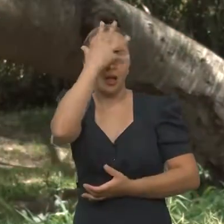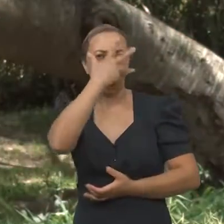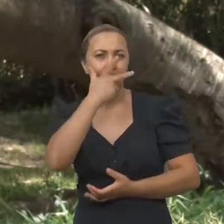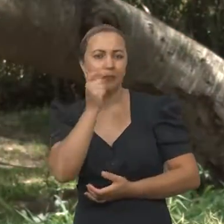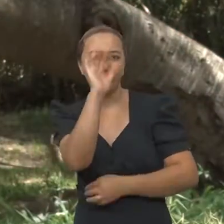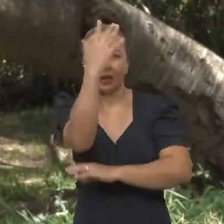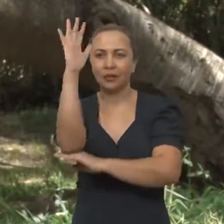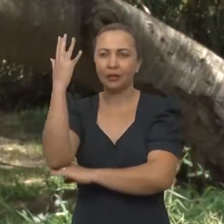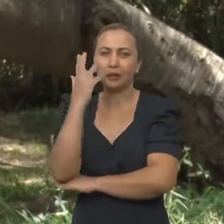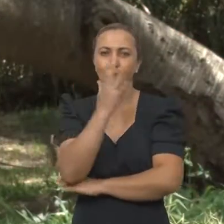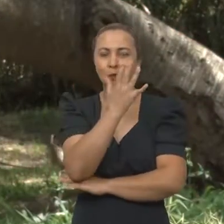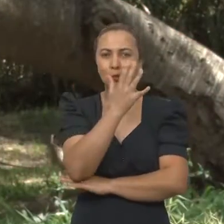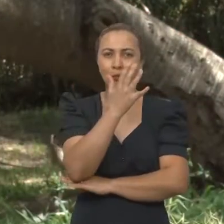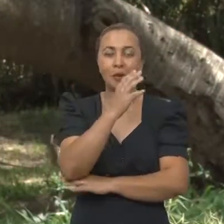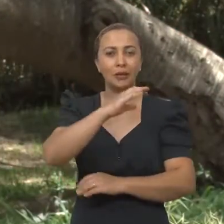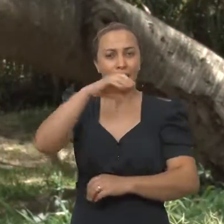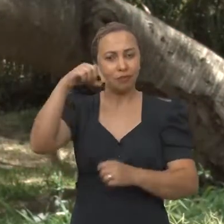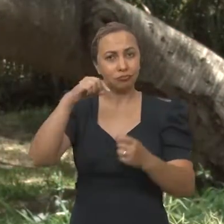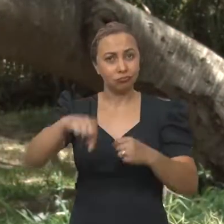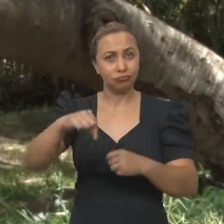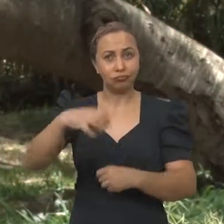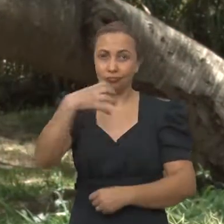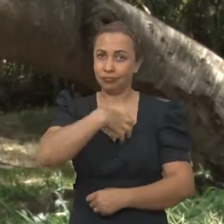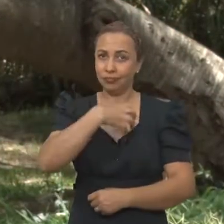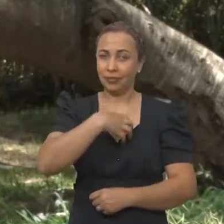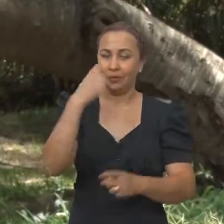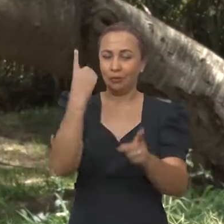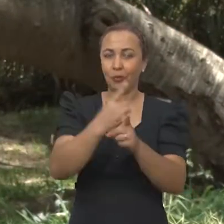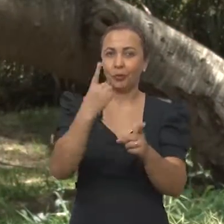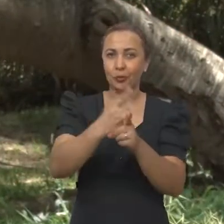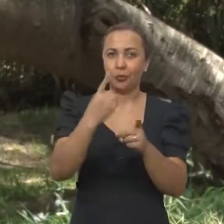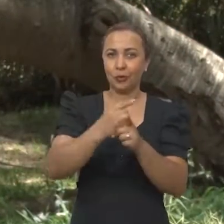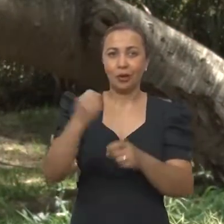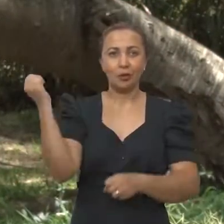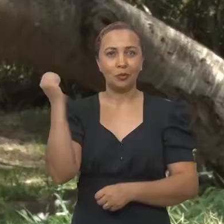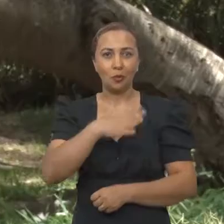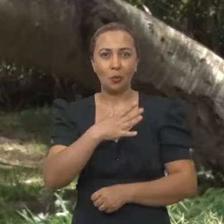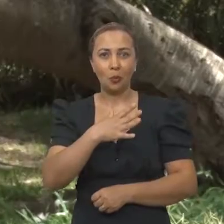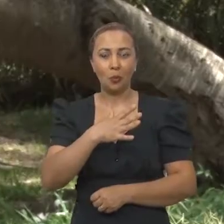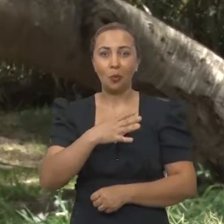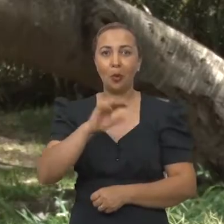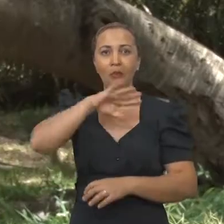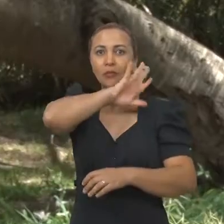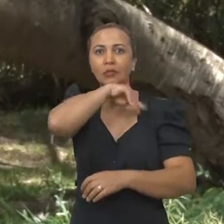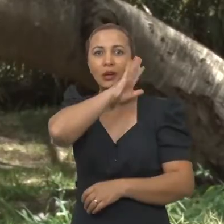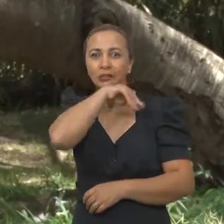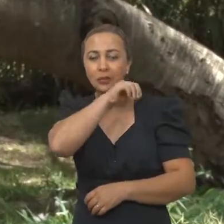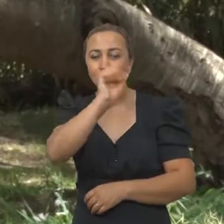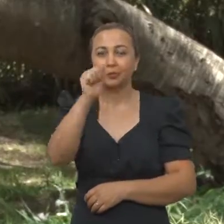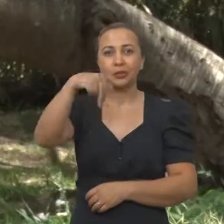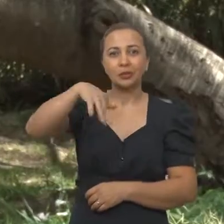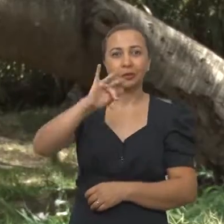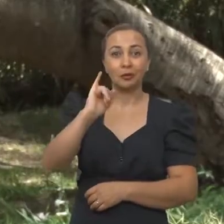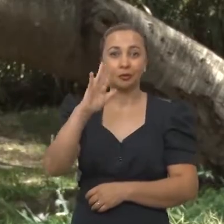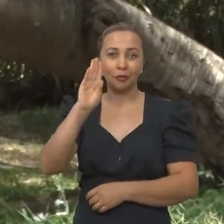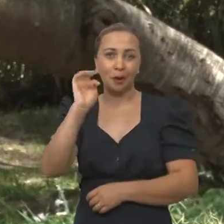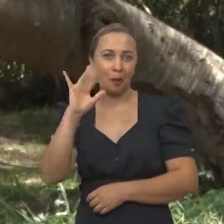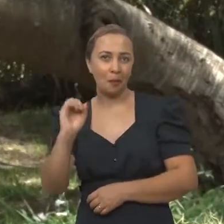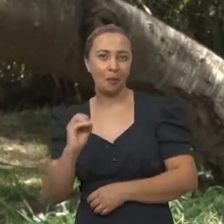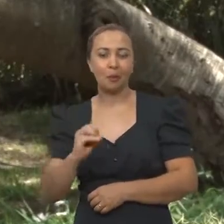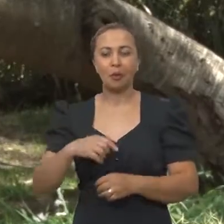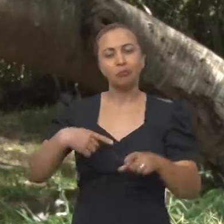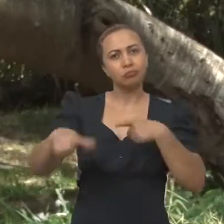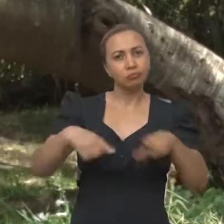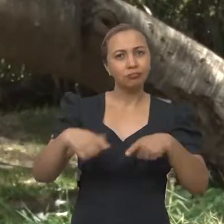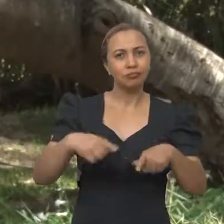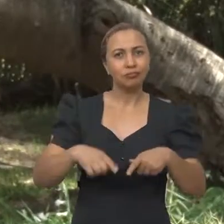Nas belezas da Mata Atlântica, na região da Bahia, foi encontrada uma nova espécie de anfíbio. Essa descoberta é fruto